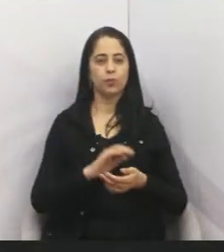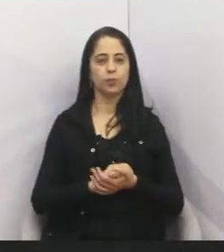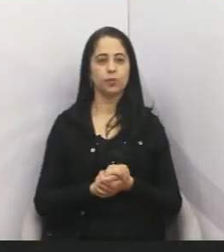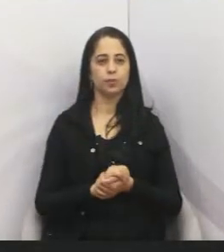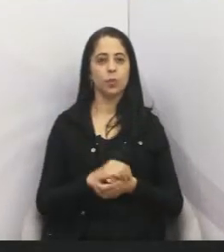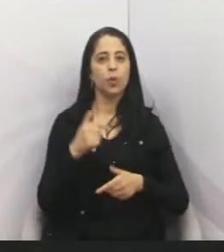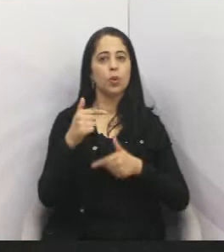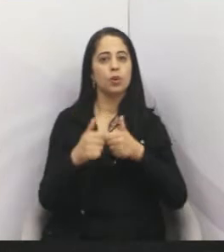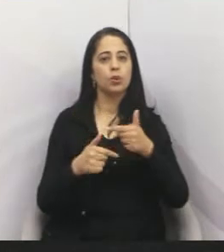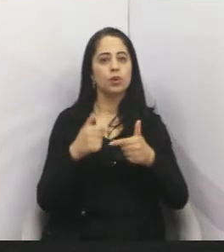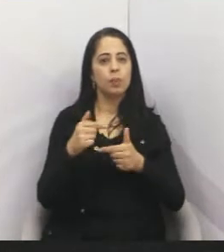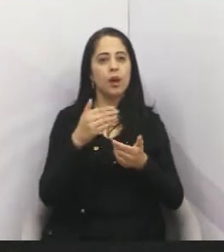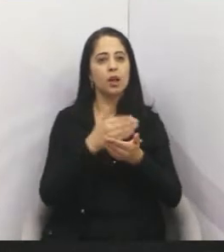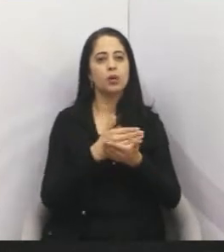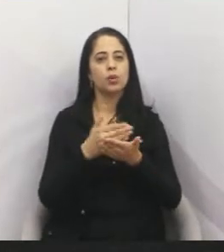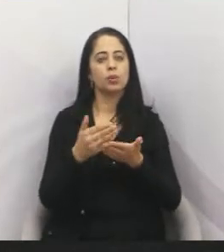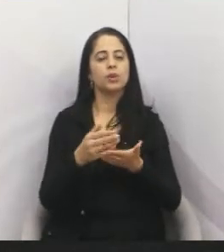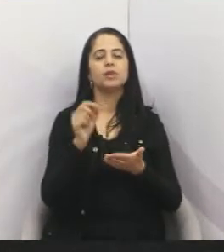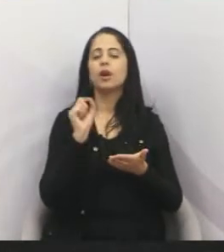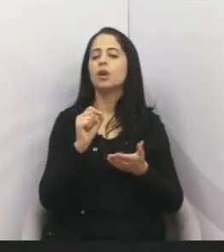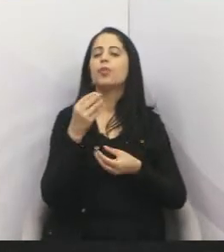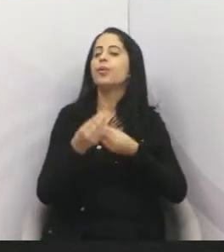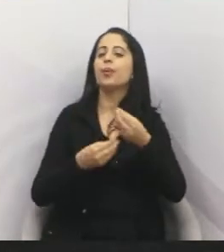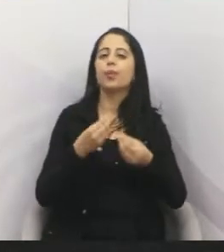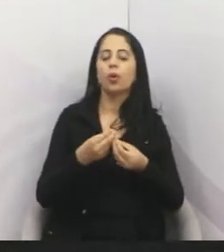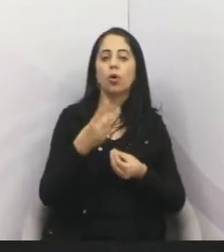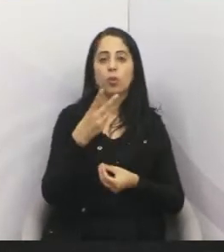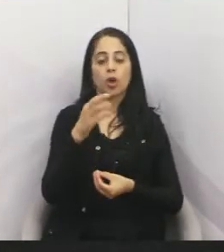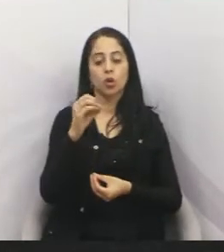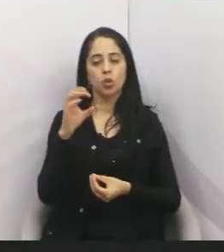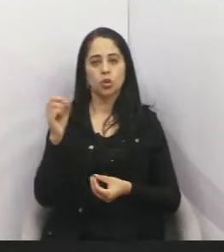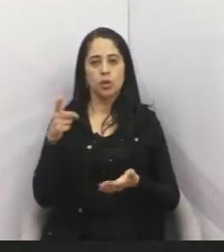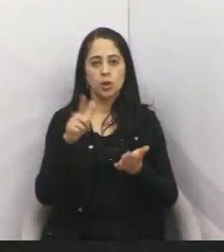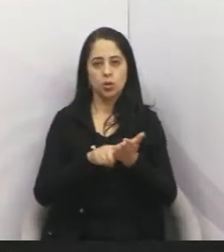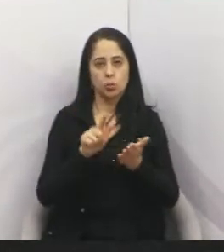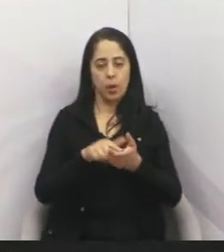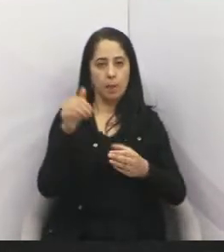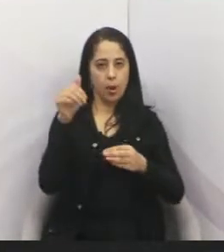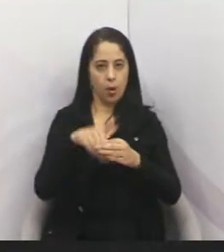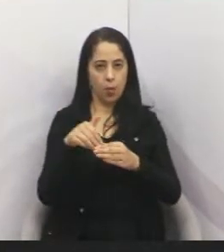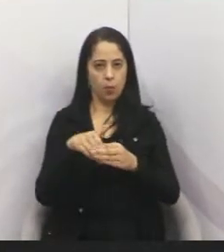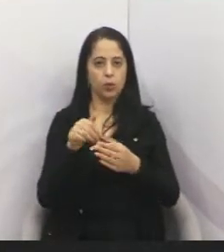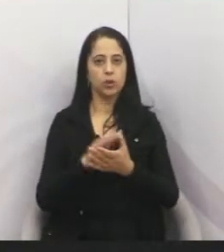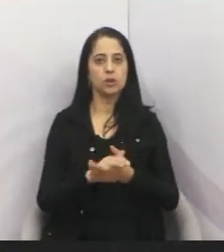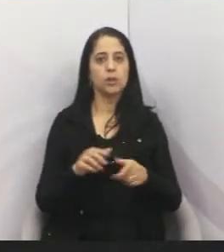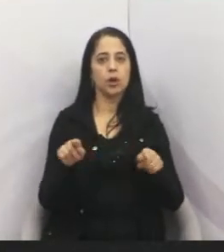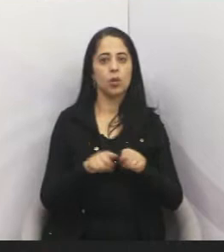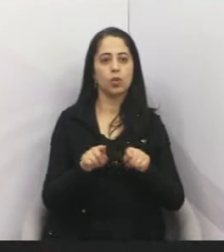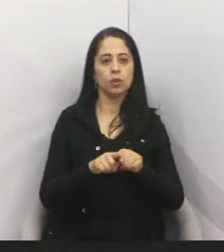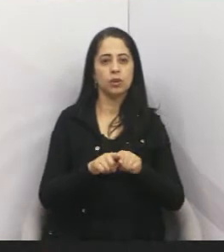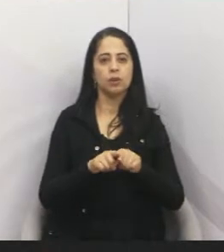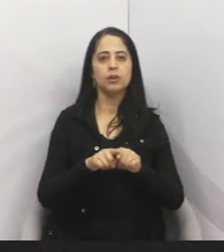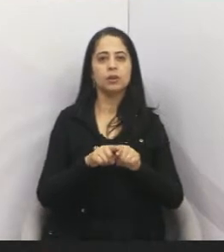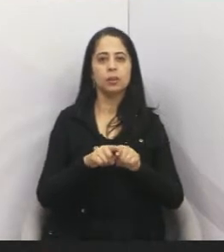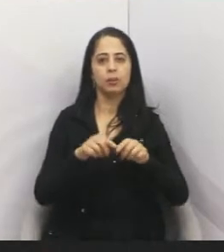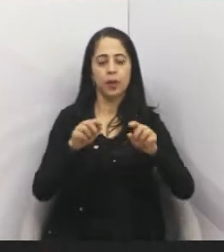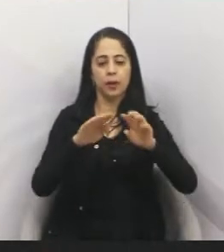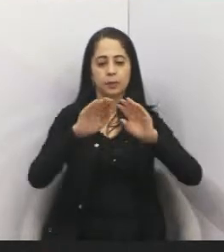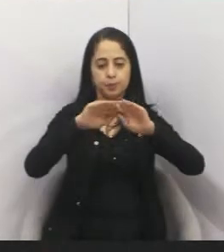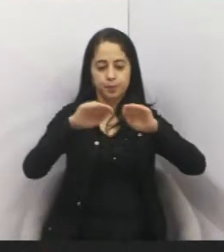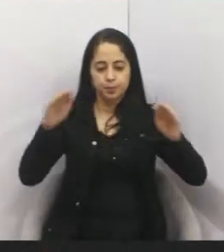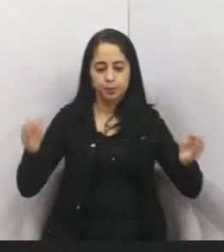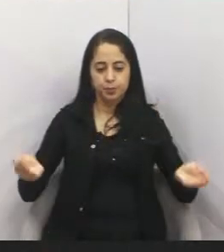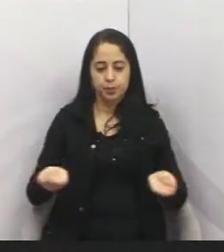Os trabalhos tiveram início com recebimento de 200 cédulas de votação, urna e cabine de votação entregues ao presidente da